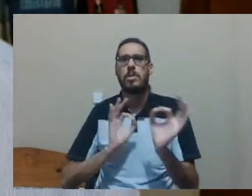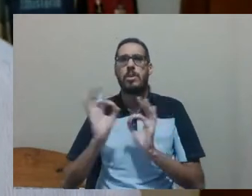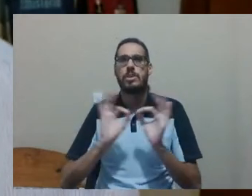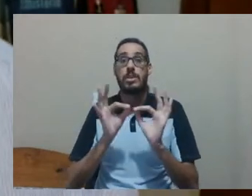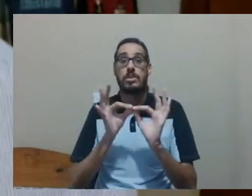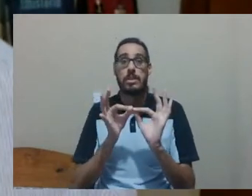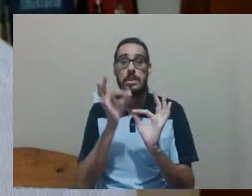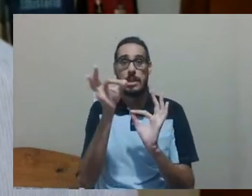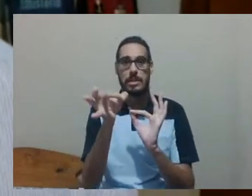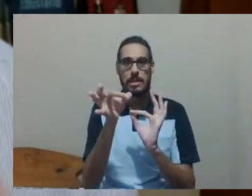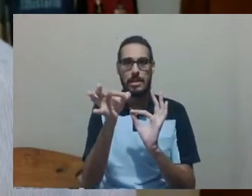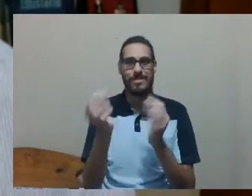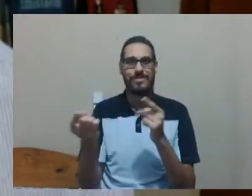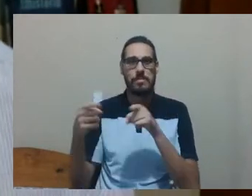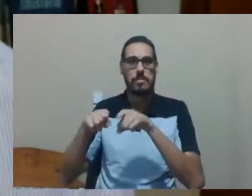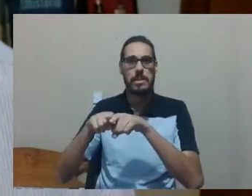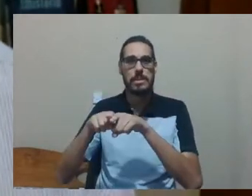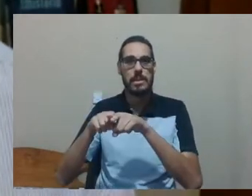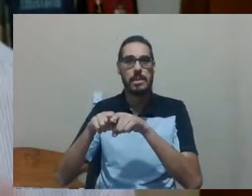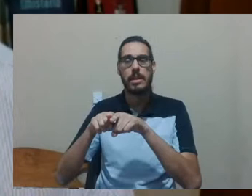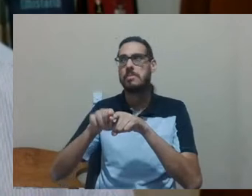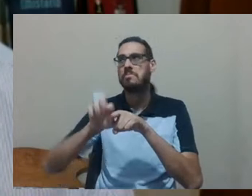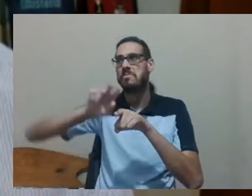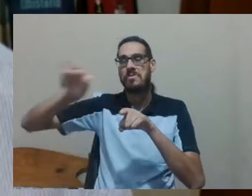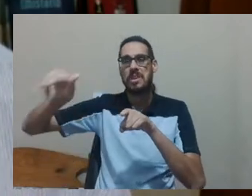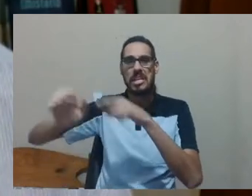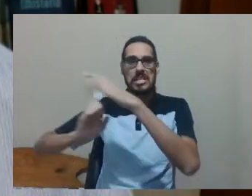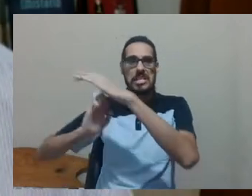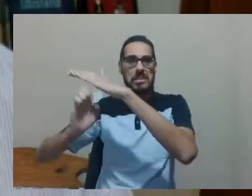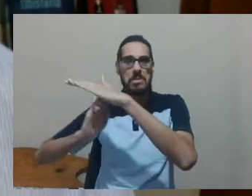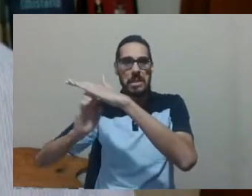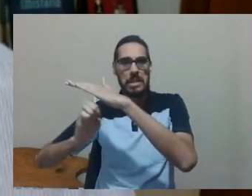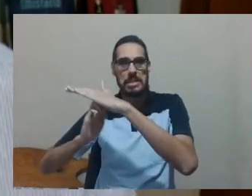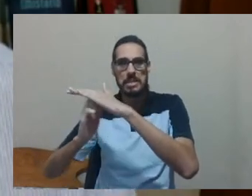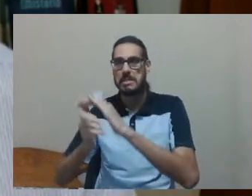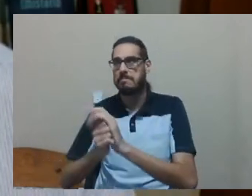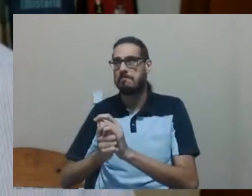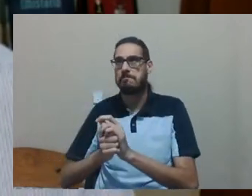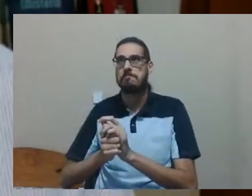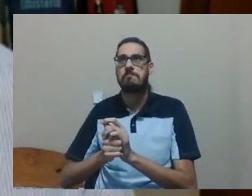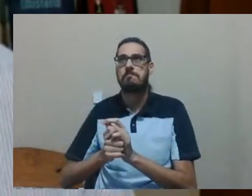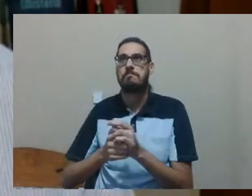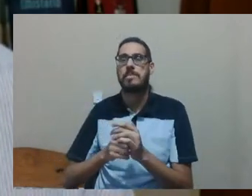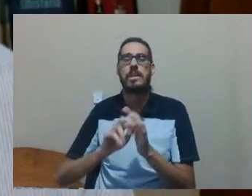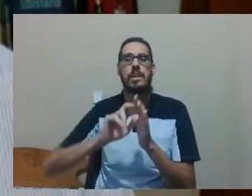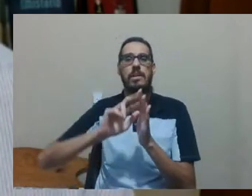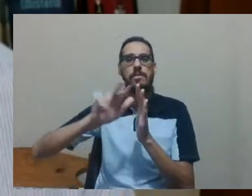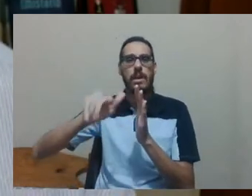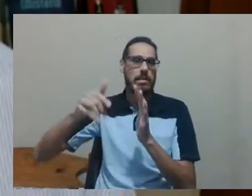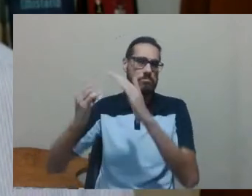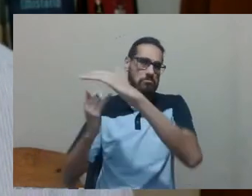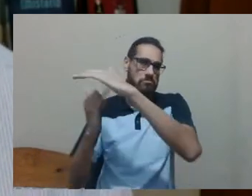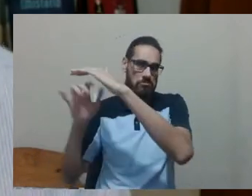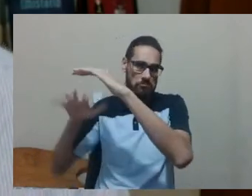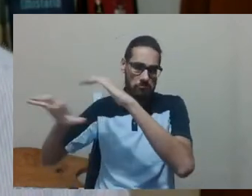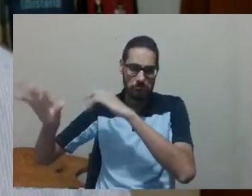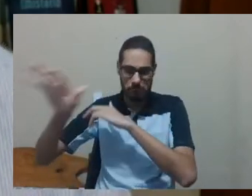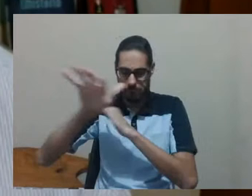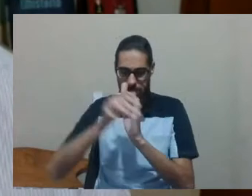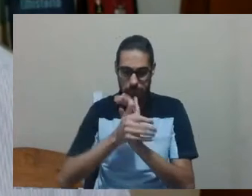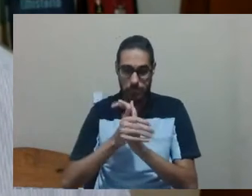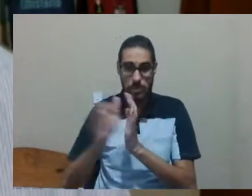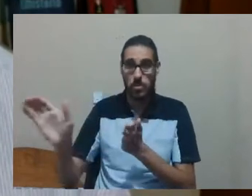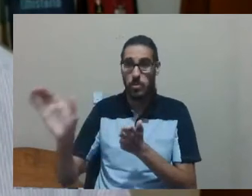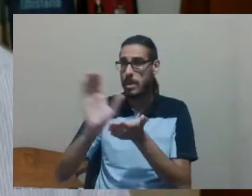em parcerias com diversas empresas e com diversas outras entidades. Esses recursos, eles têm